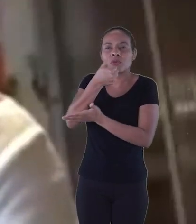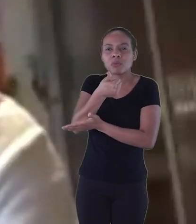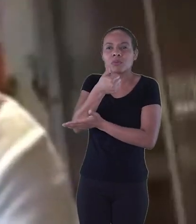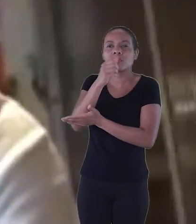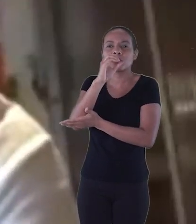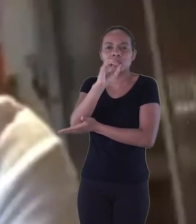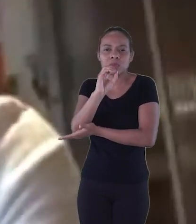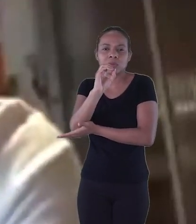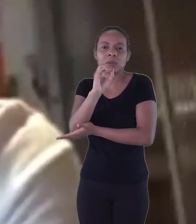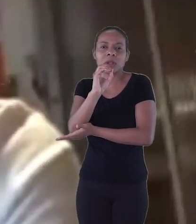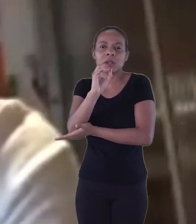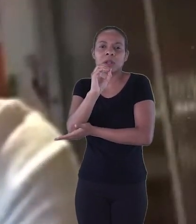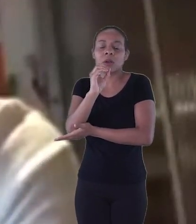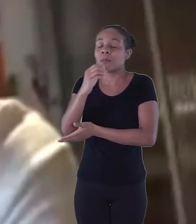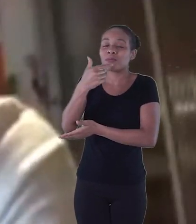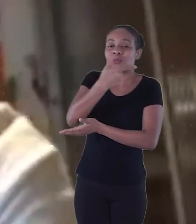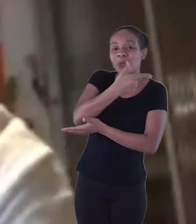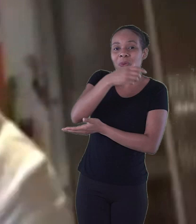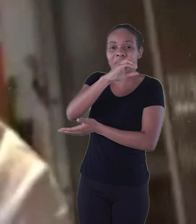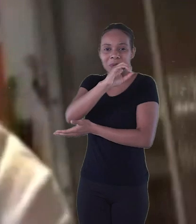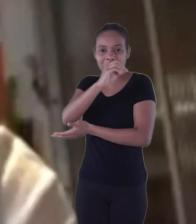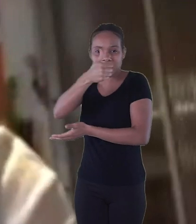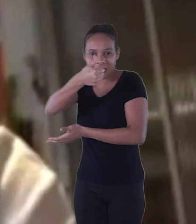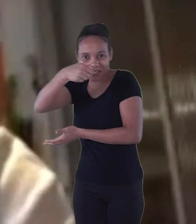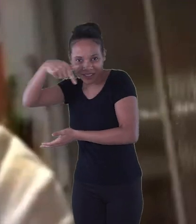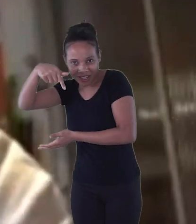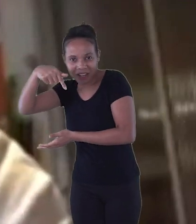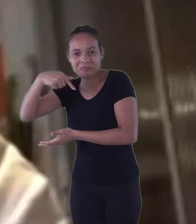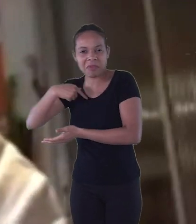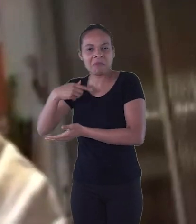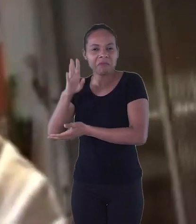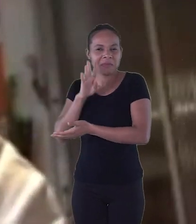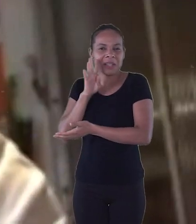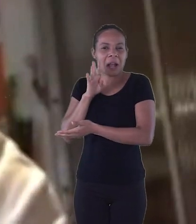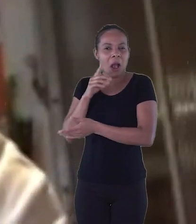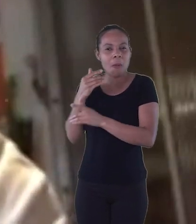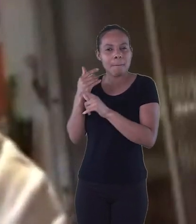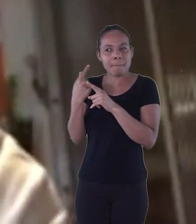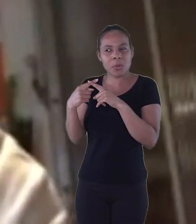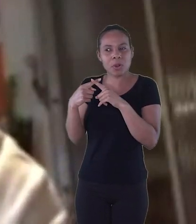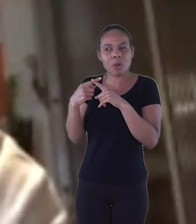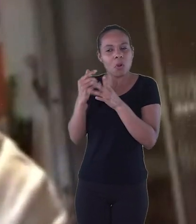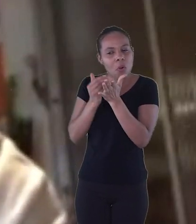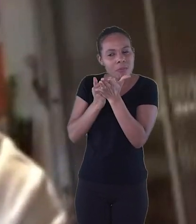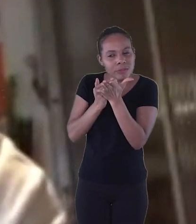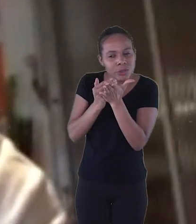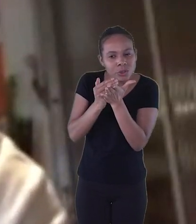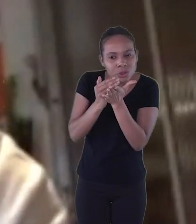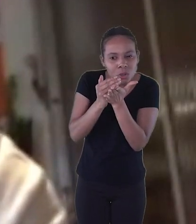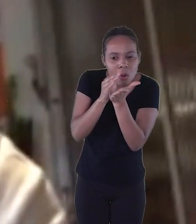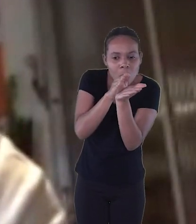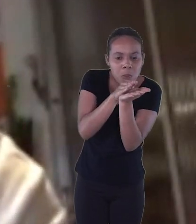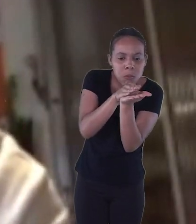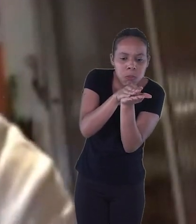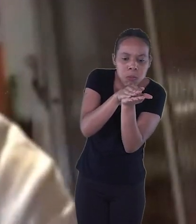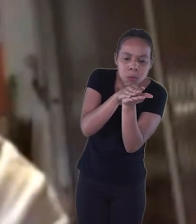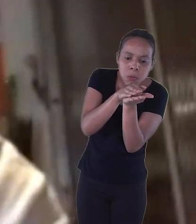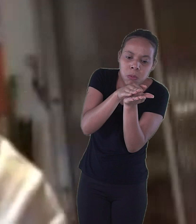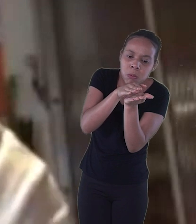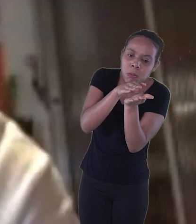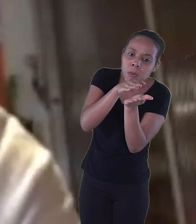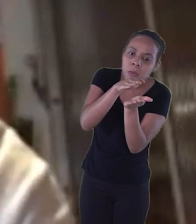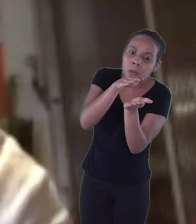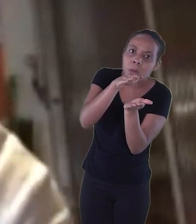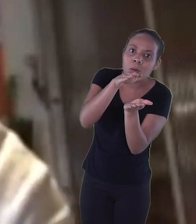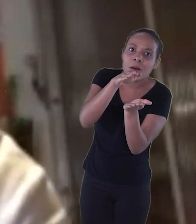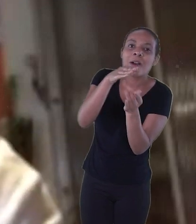E foi muito interessante porque o projeto foi ganhando, pela importância dele, ele foi ganhando tamanho a partir do momento que ele ganhava novos parceiros,